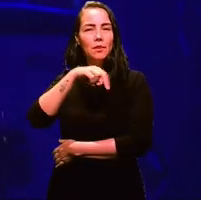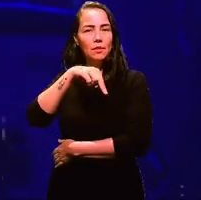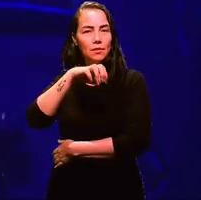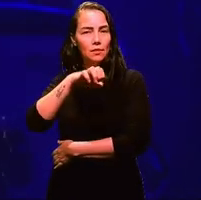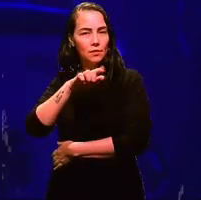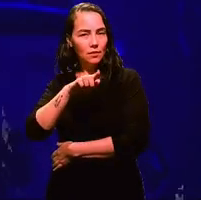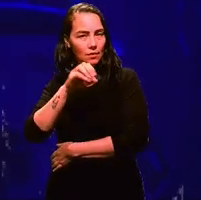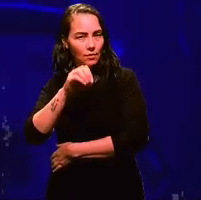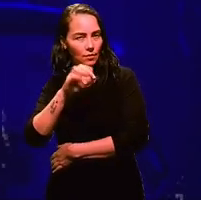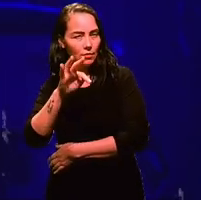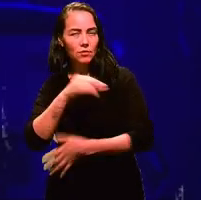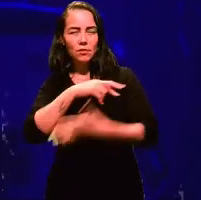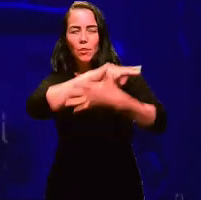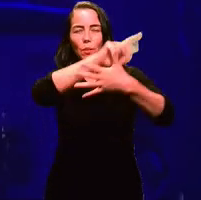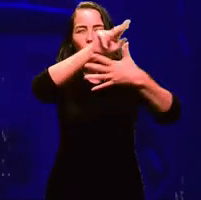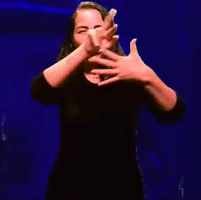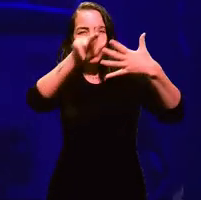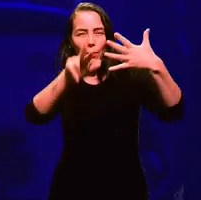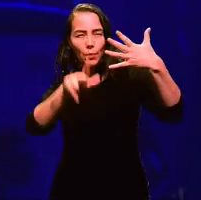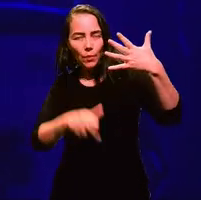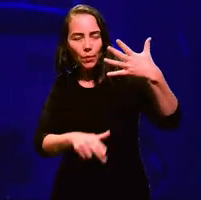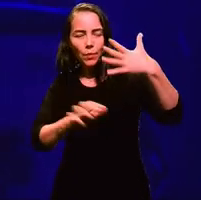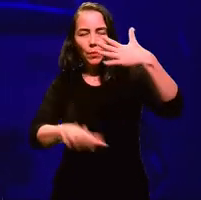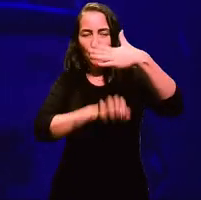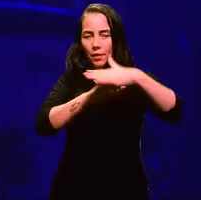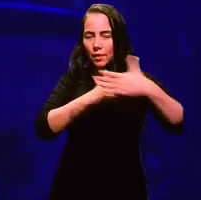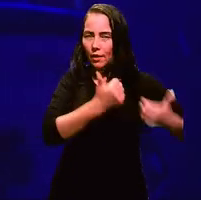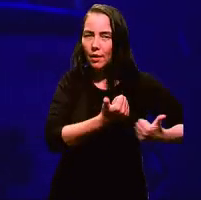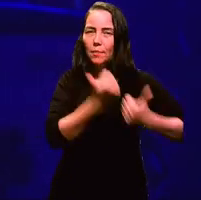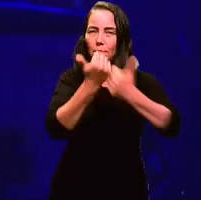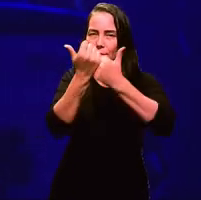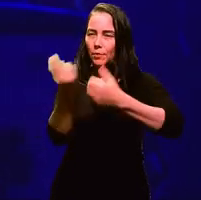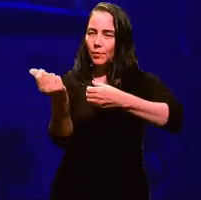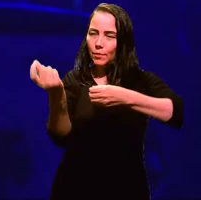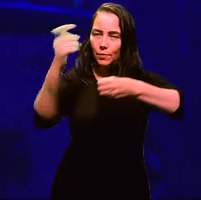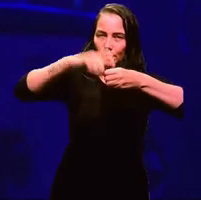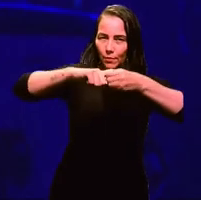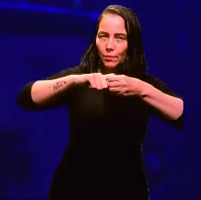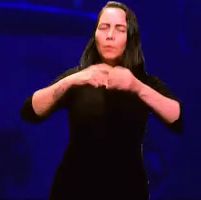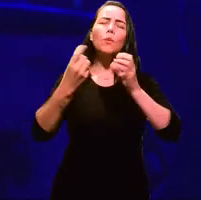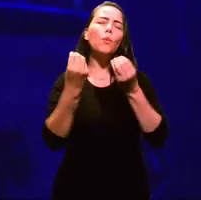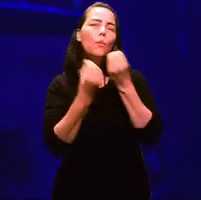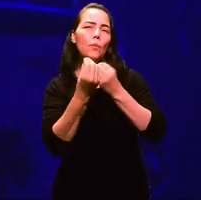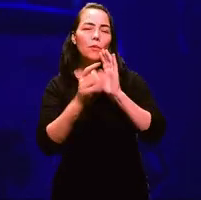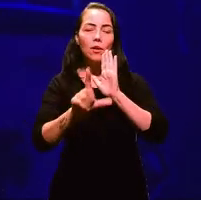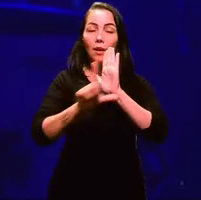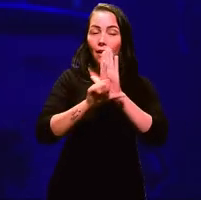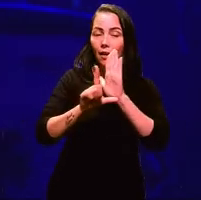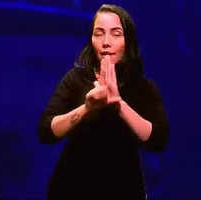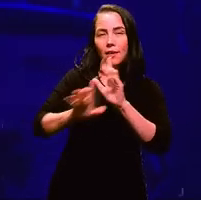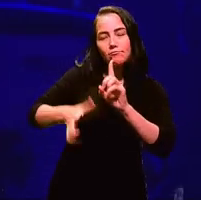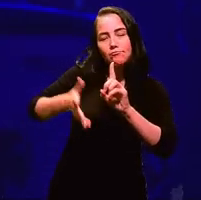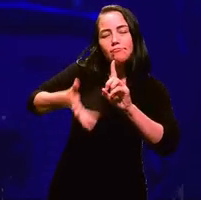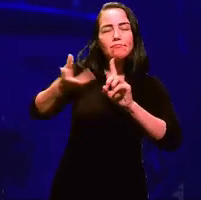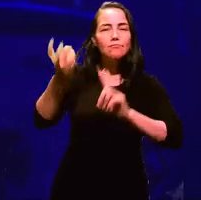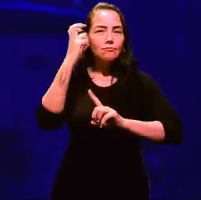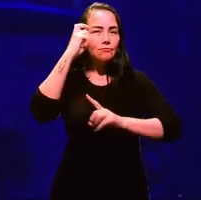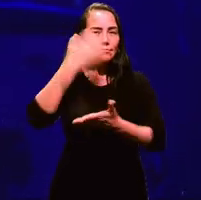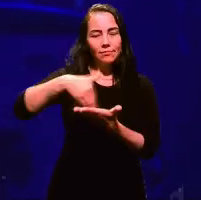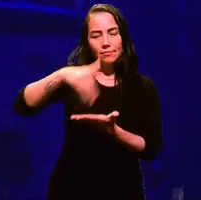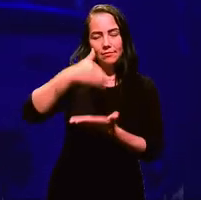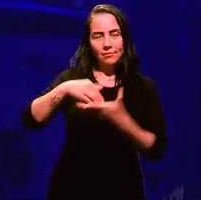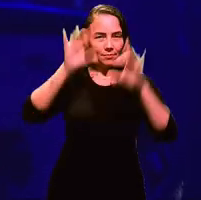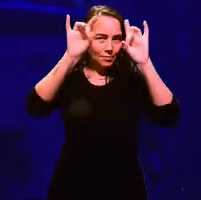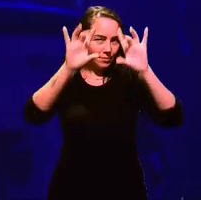por meio da Lei de Incentivo à Cultura da Secretaria Especial da Cultura do Ministério do